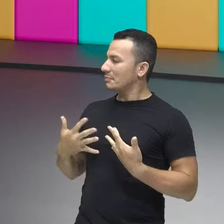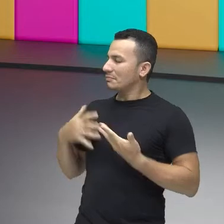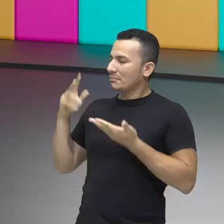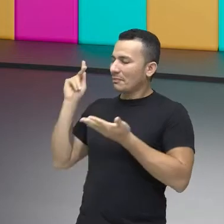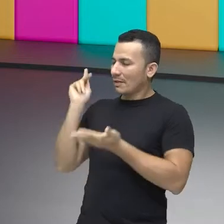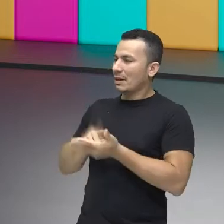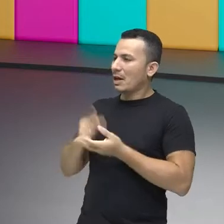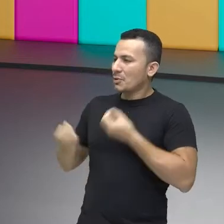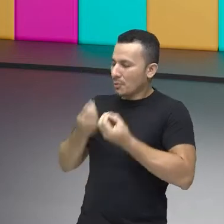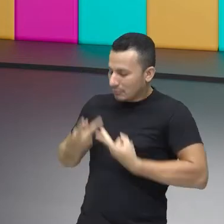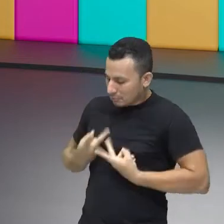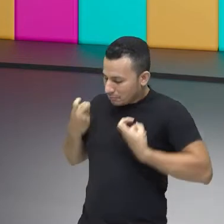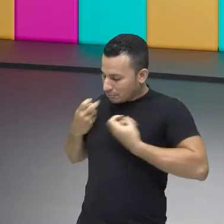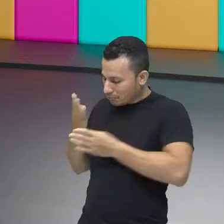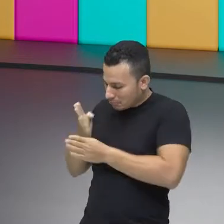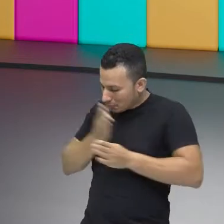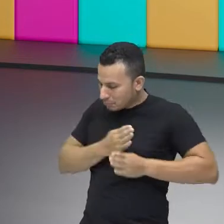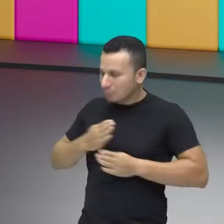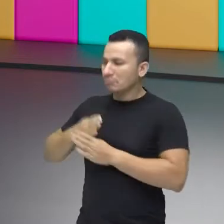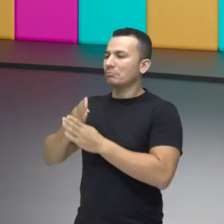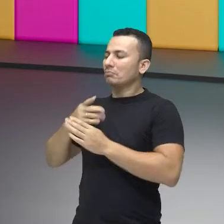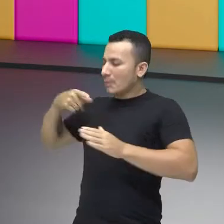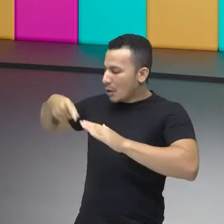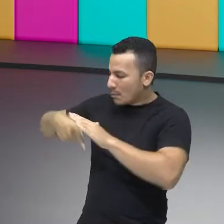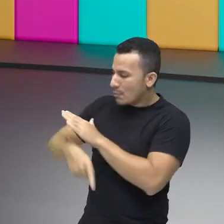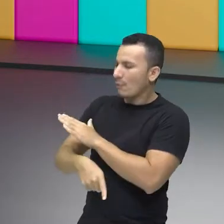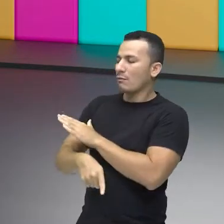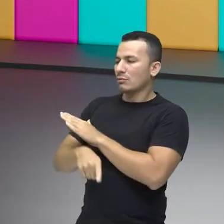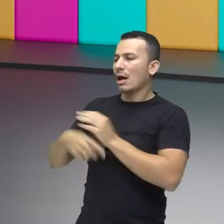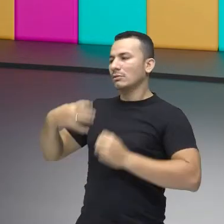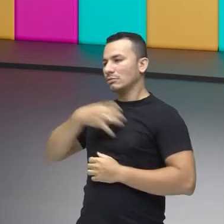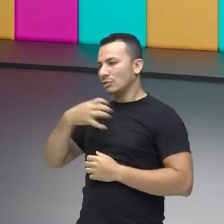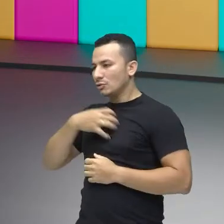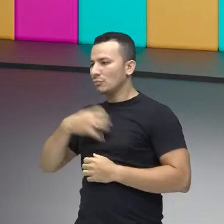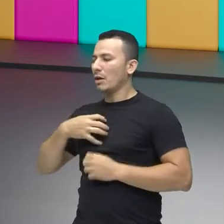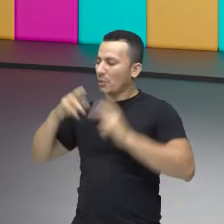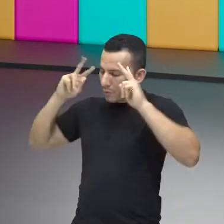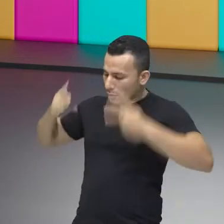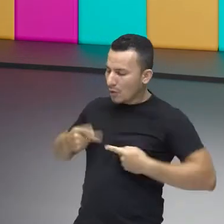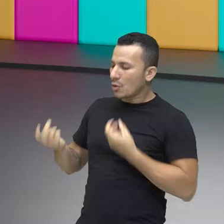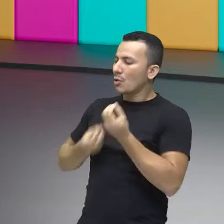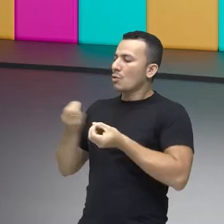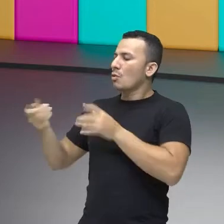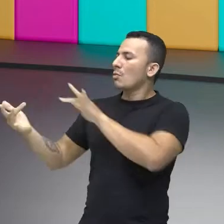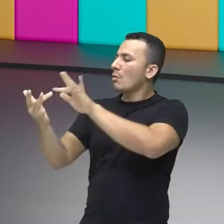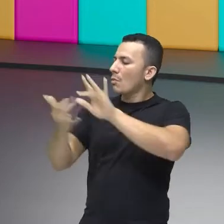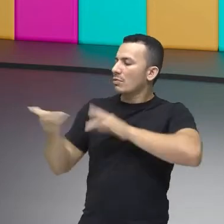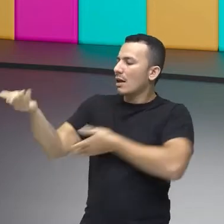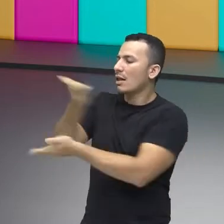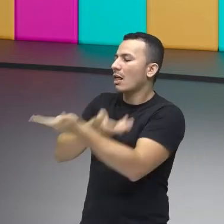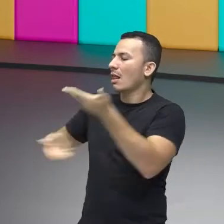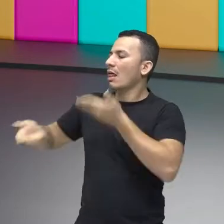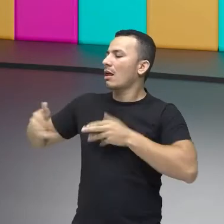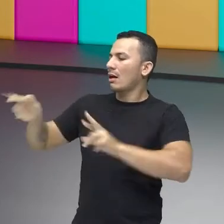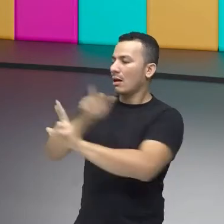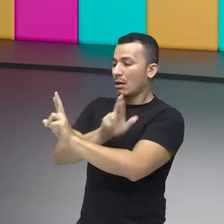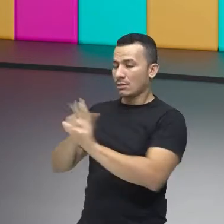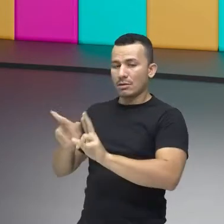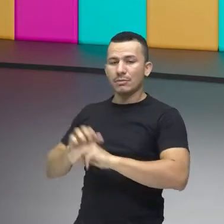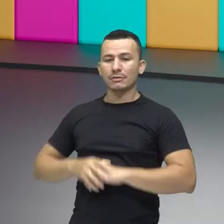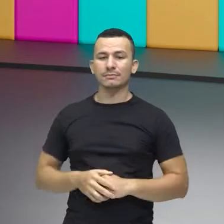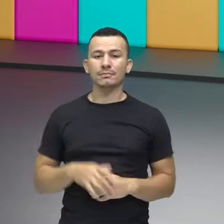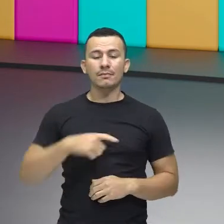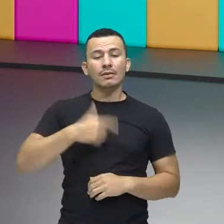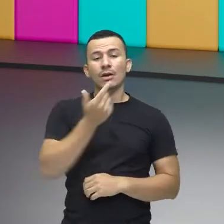das descobertas, de aprofundar ainda mais sobre nós para poder nos relacionar melhor com os outros. E aí vem uma